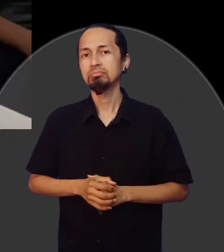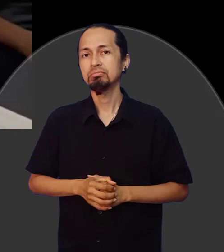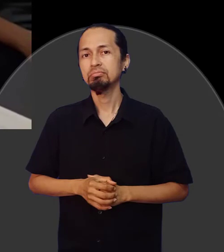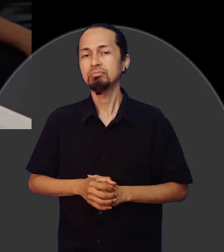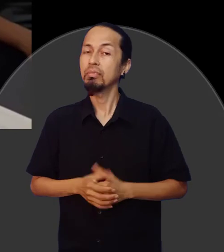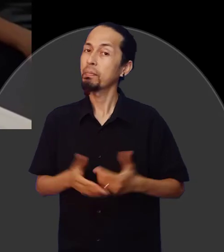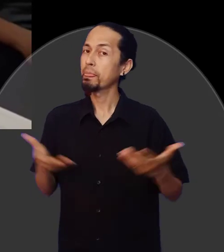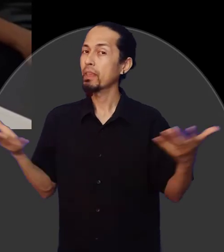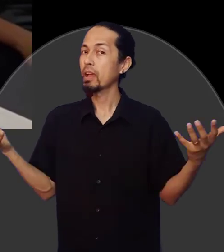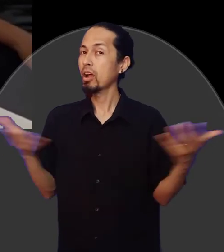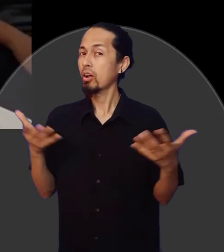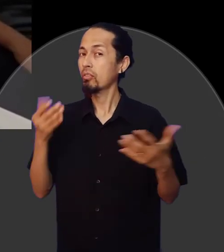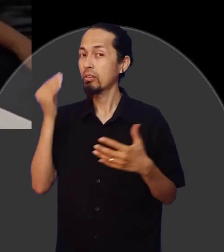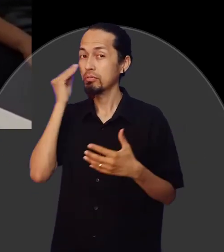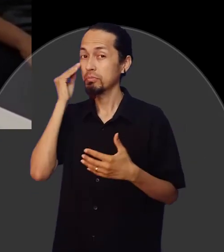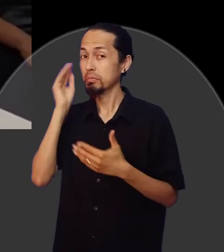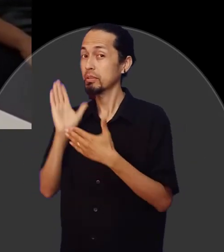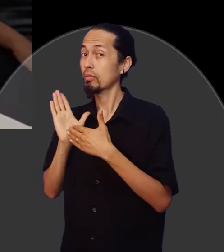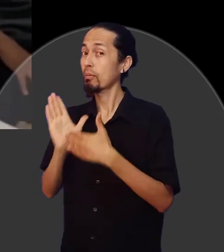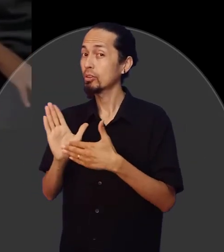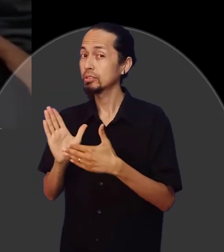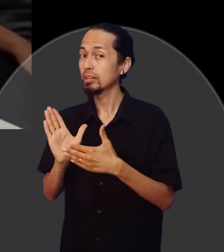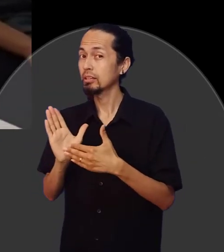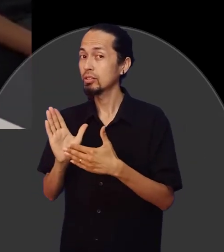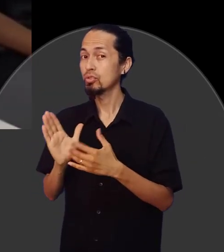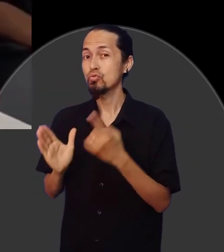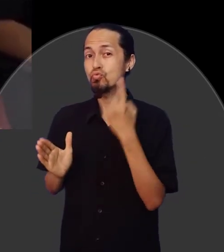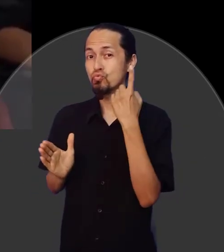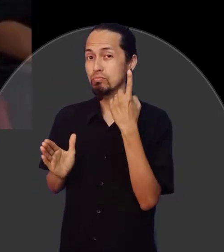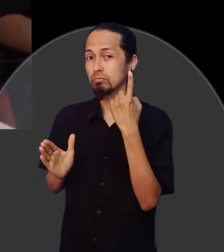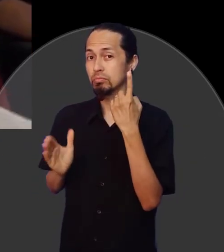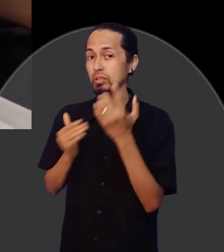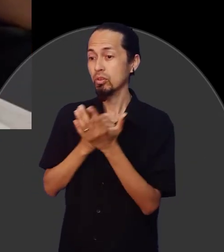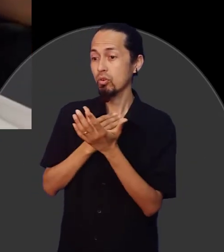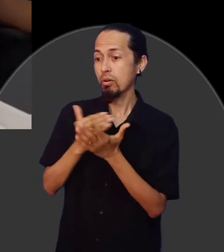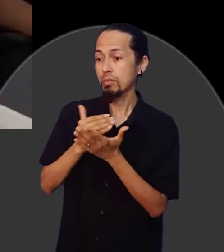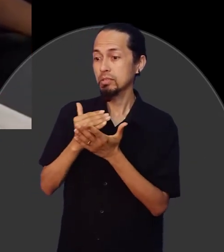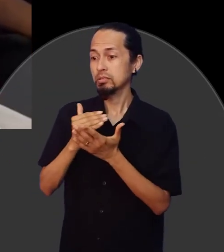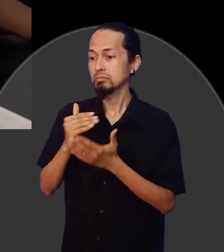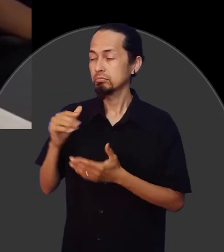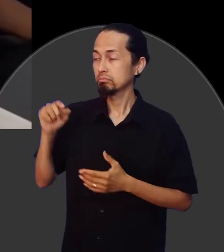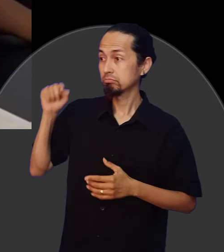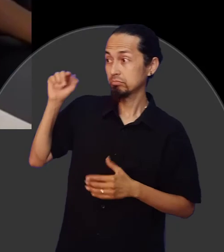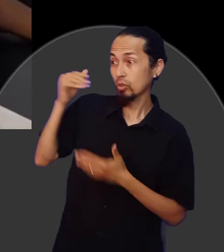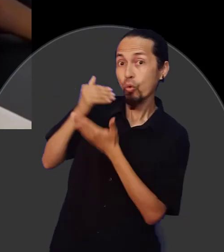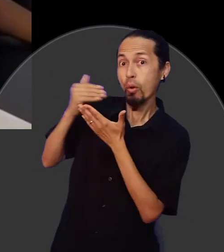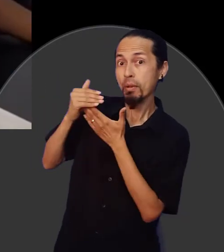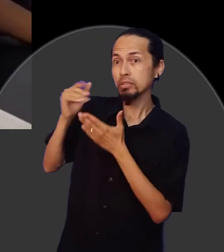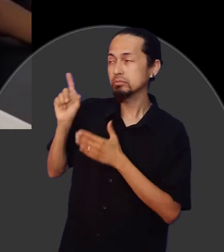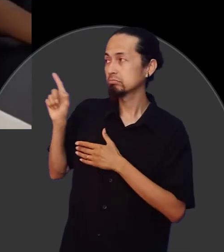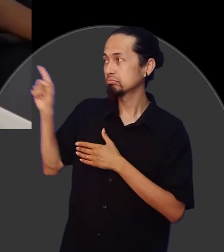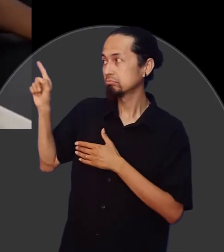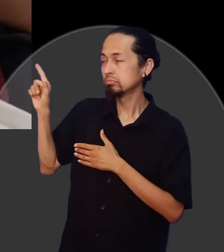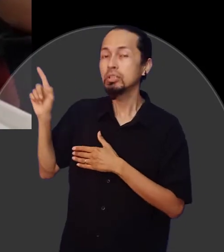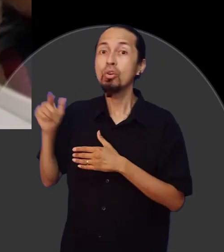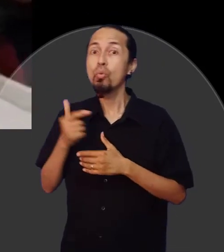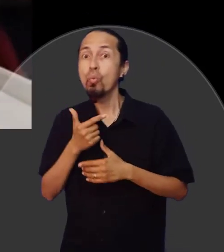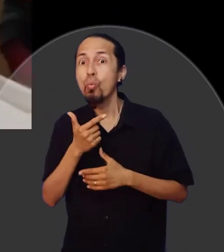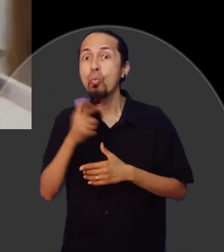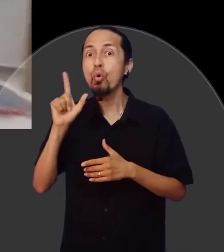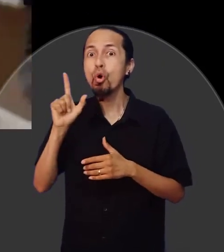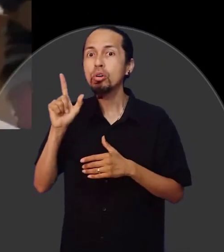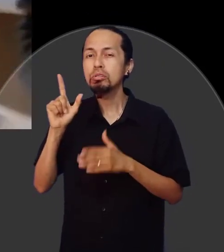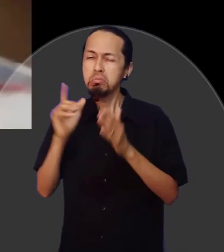Agora a gente vai fazer o experimento da tautócrona. Uma vai começar no ponto inicial da rampa e a outra vai começar num ponto um pouco